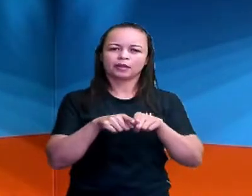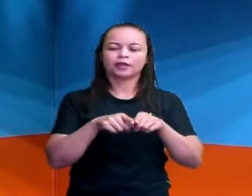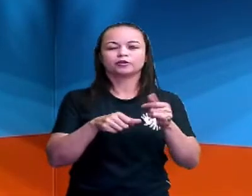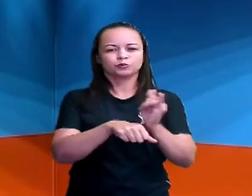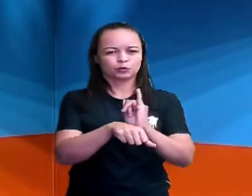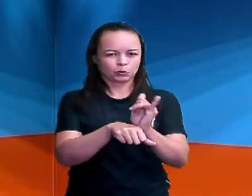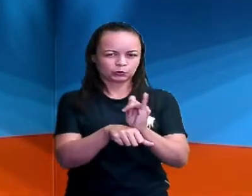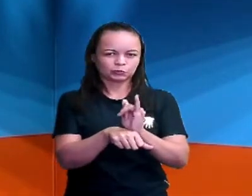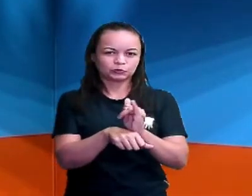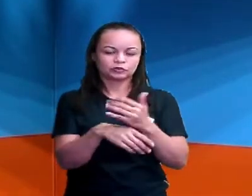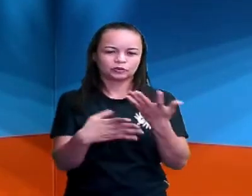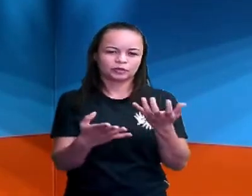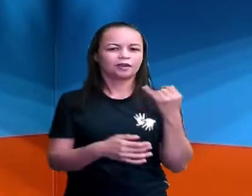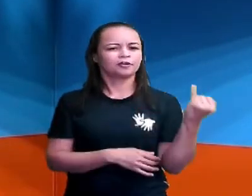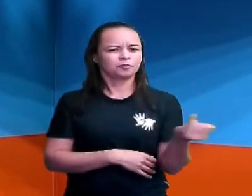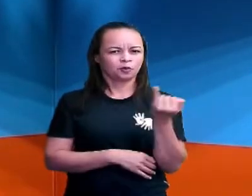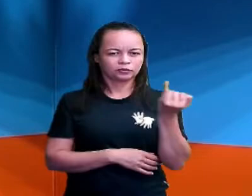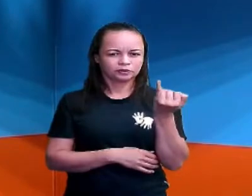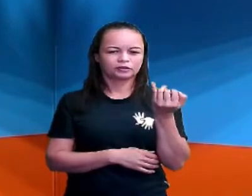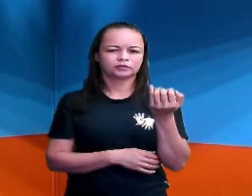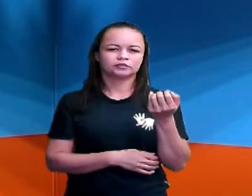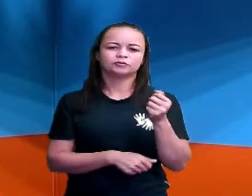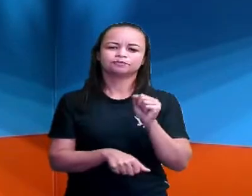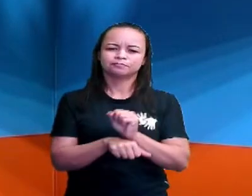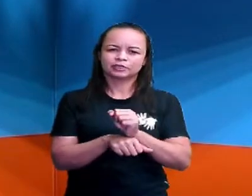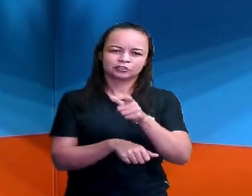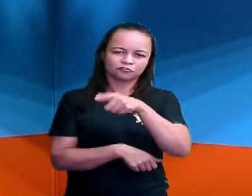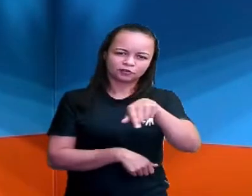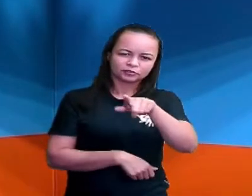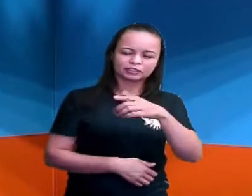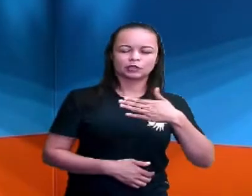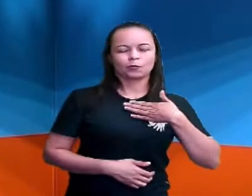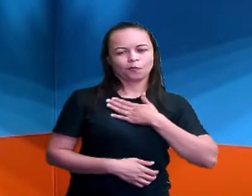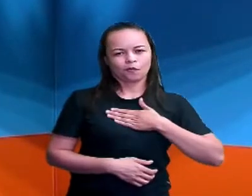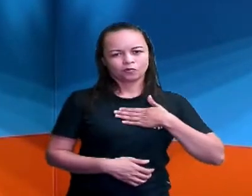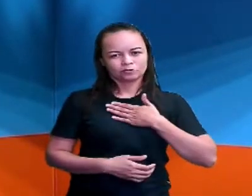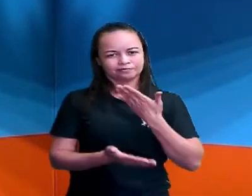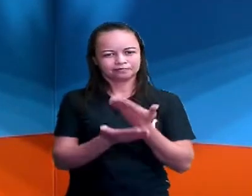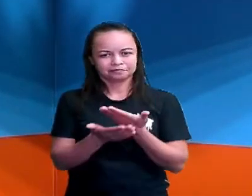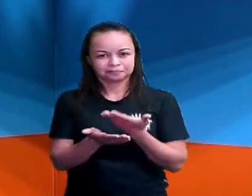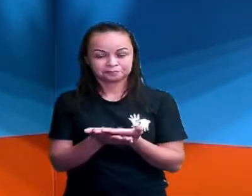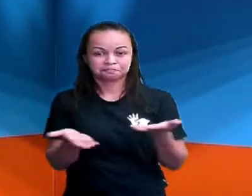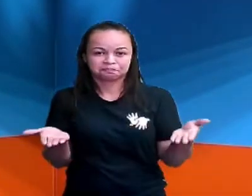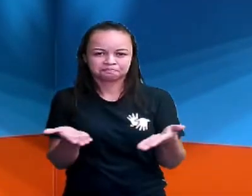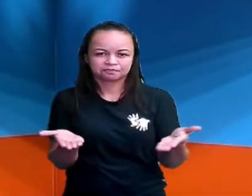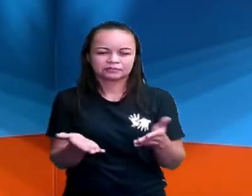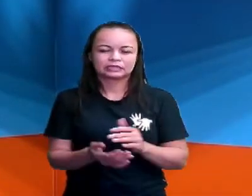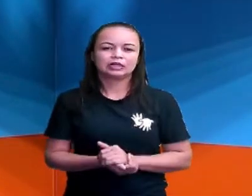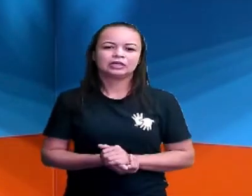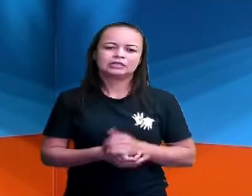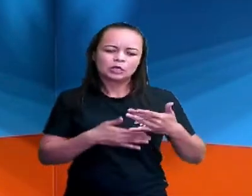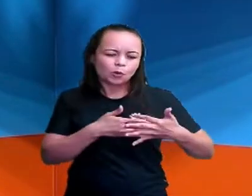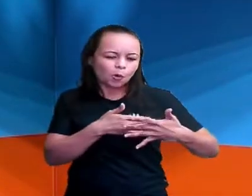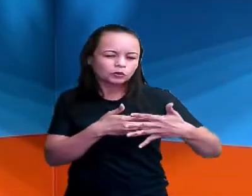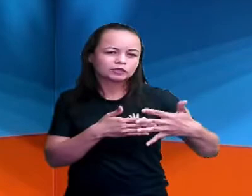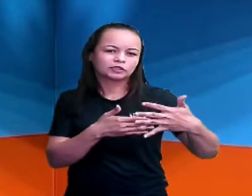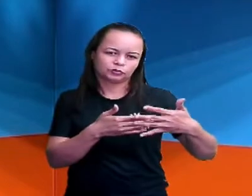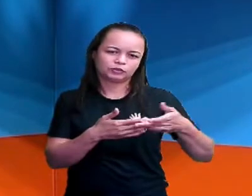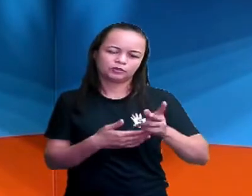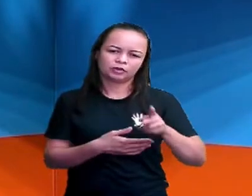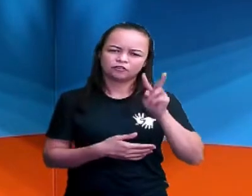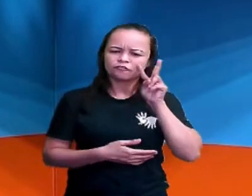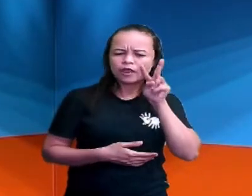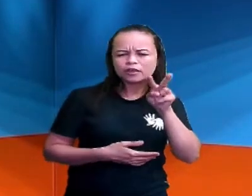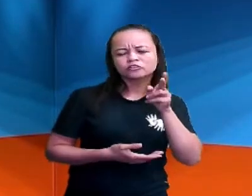YouTube, né? Então é muito importante. Eu espero que vocês tenham gostado da aula de hoje, né? Continuem acompanhando, não deixem de